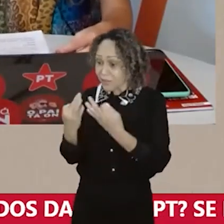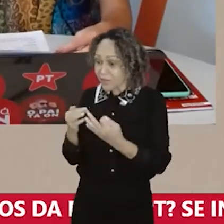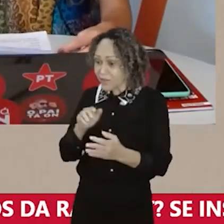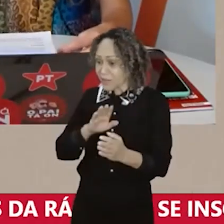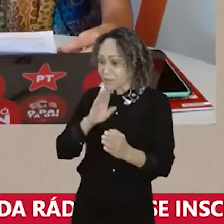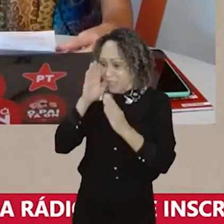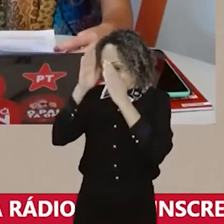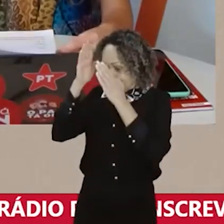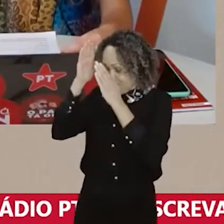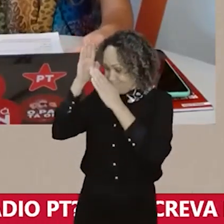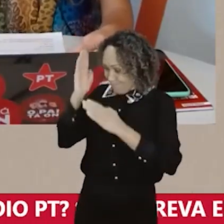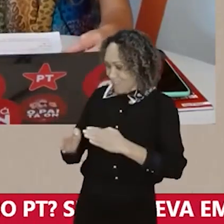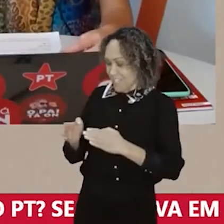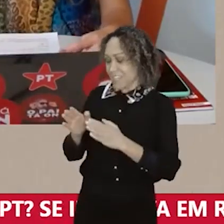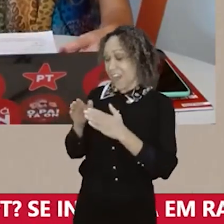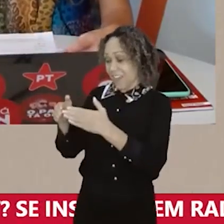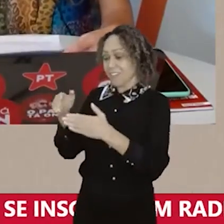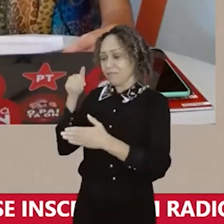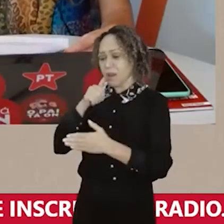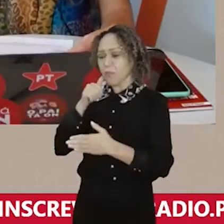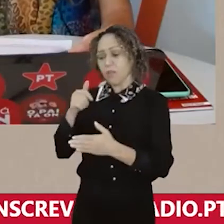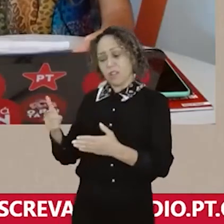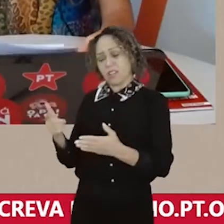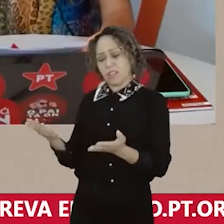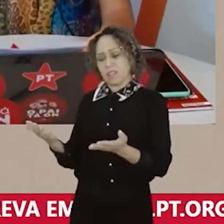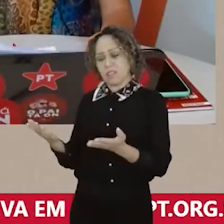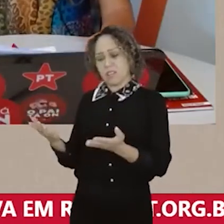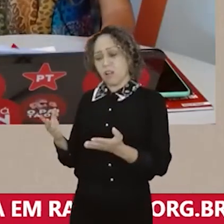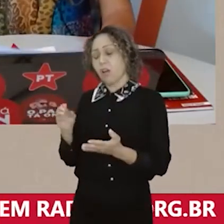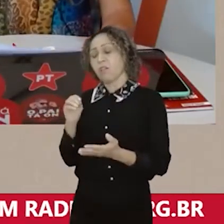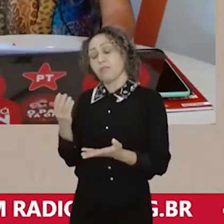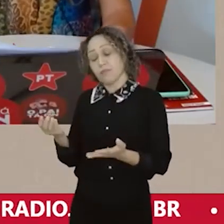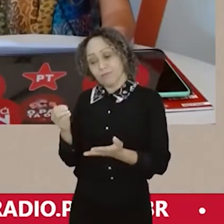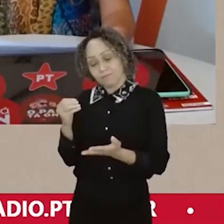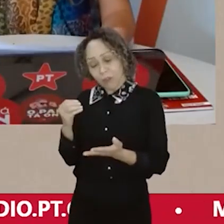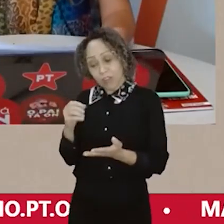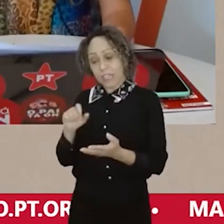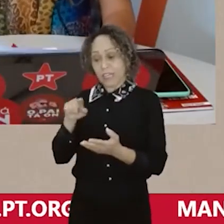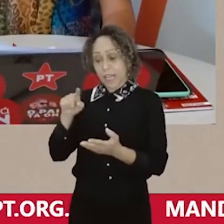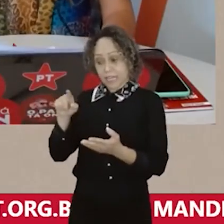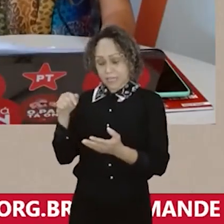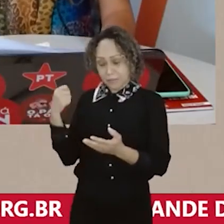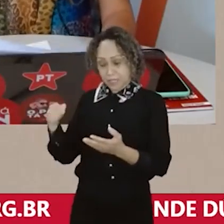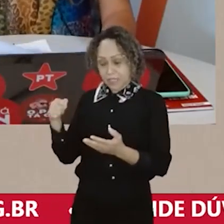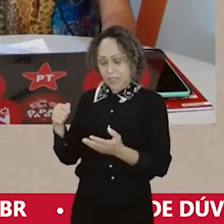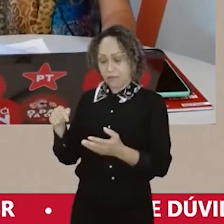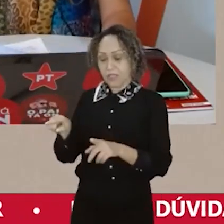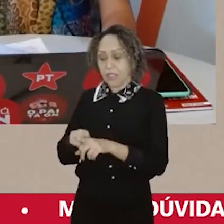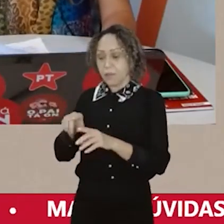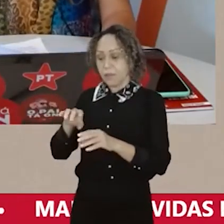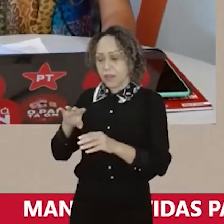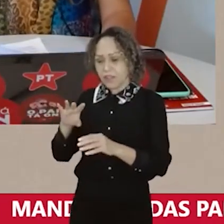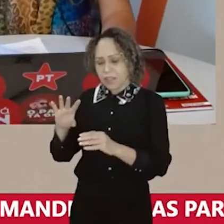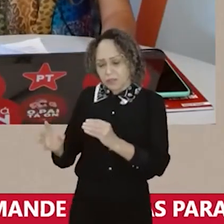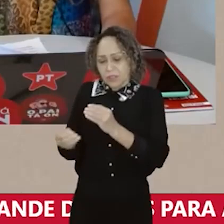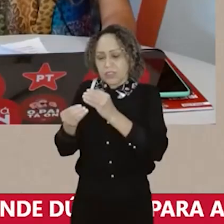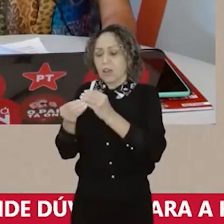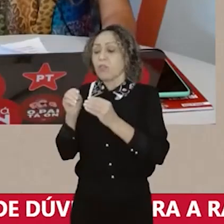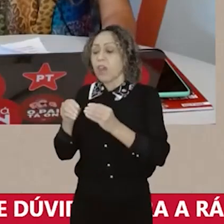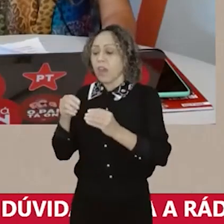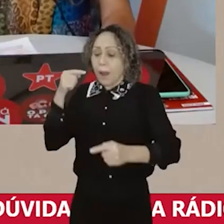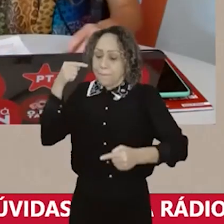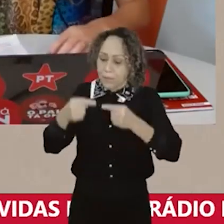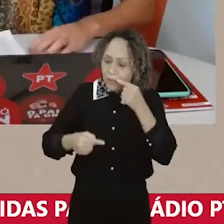ter esse dinheiro, mas não é suficiente. Então, entra com a política de cuidados. Nessa política de cuidados, tinha uma coisa que a gente também